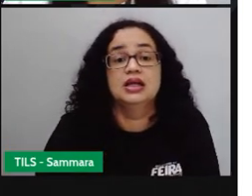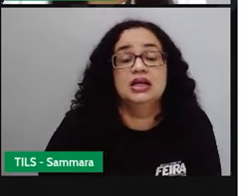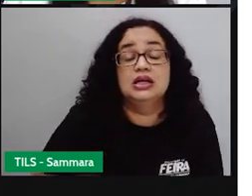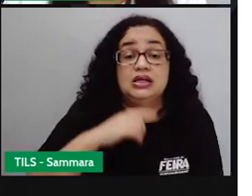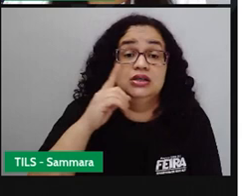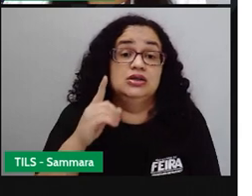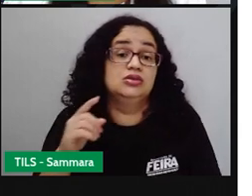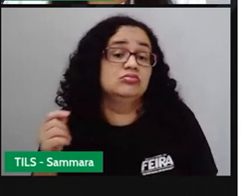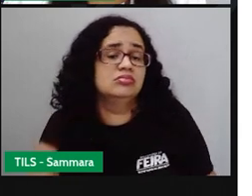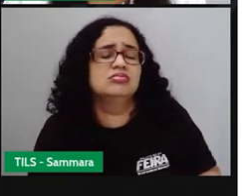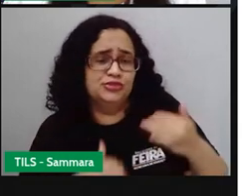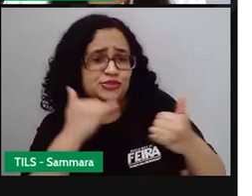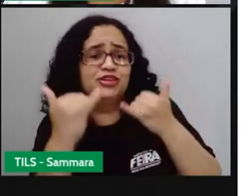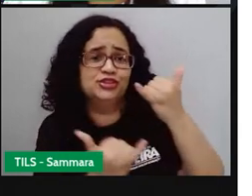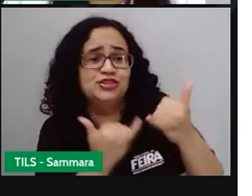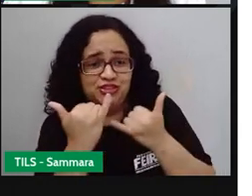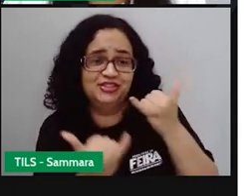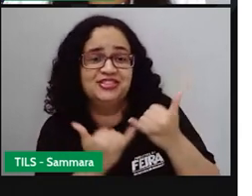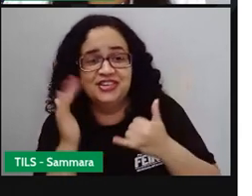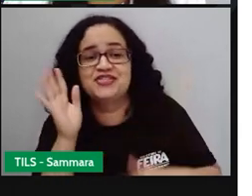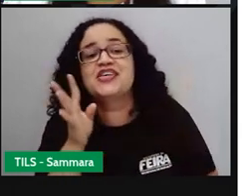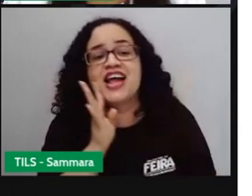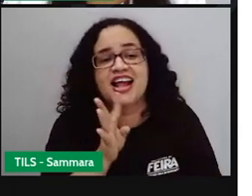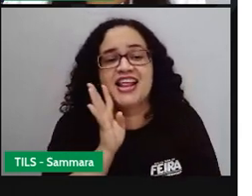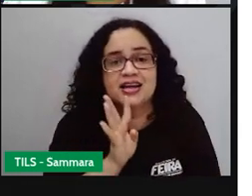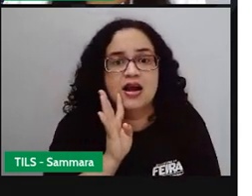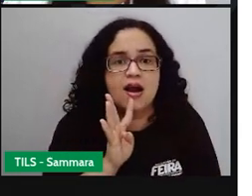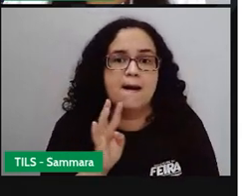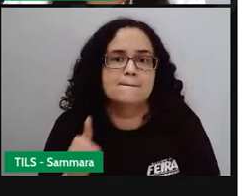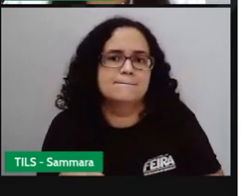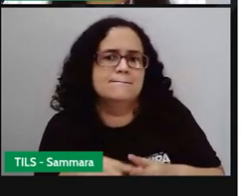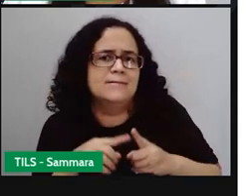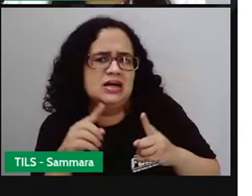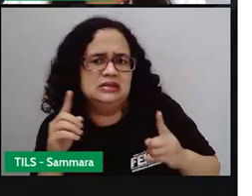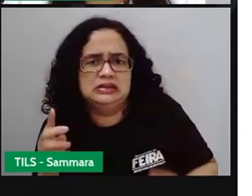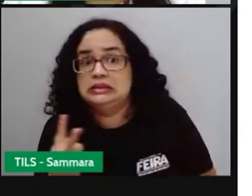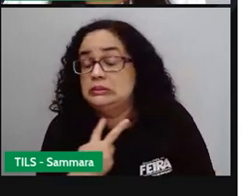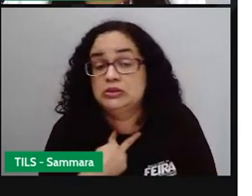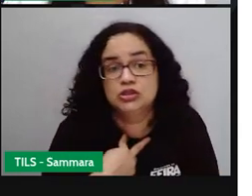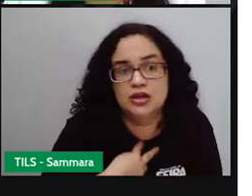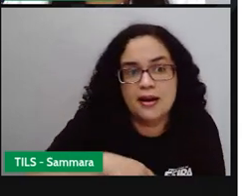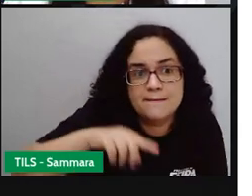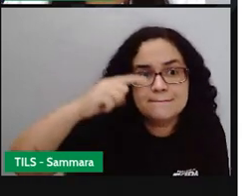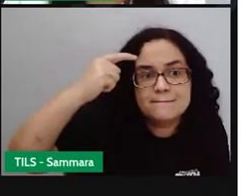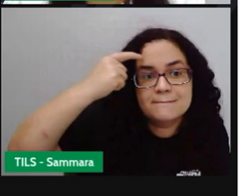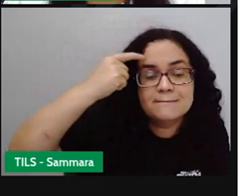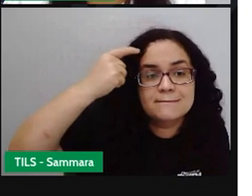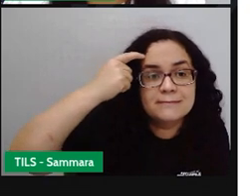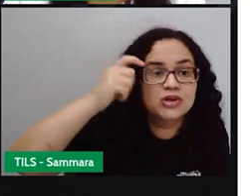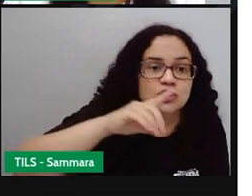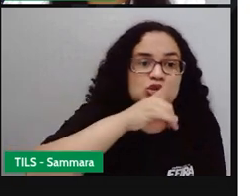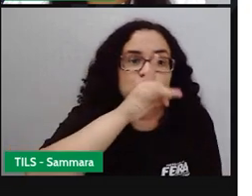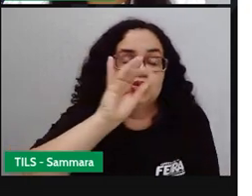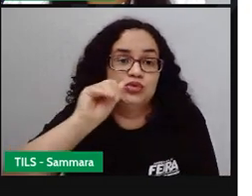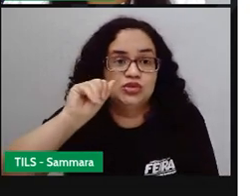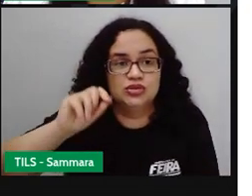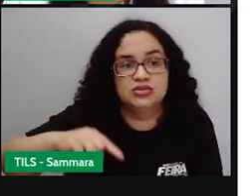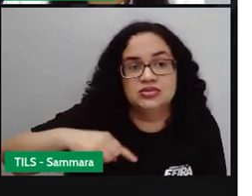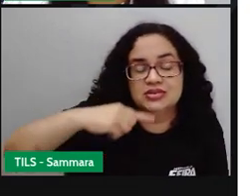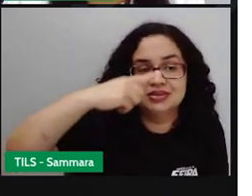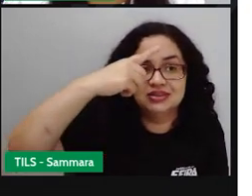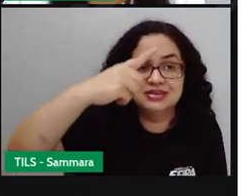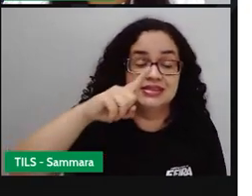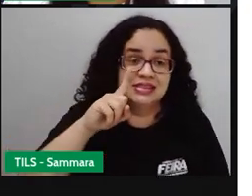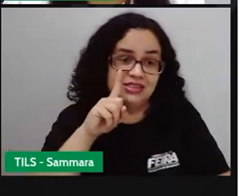Até aí, eu estava me divertindo. Mas o que eu não podia imaginar é que, no dia seguinte, na